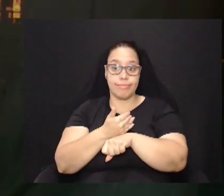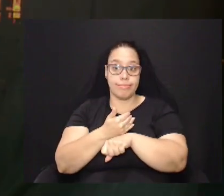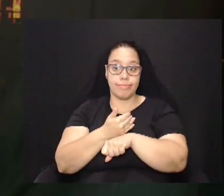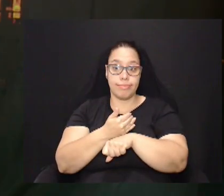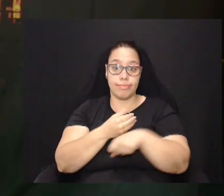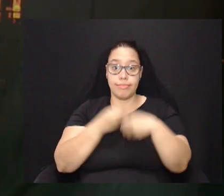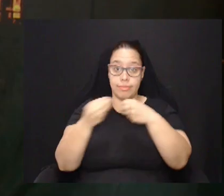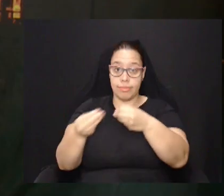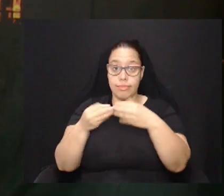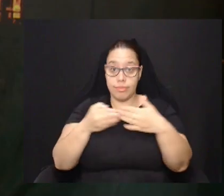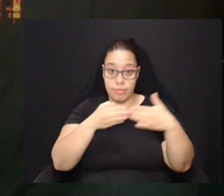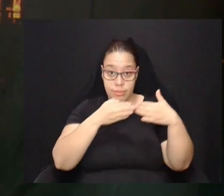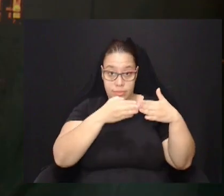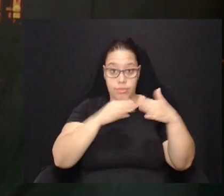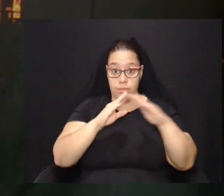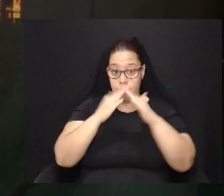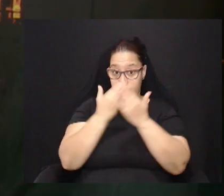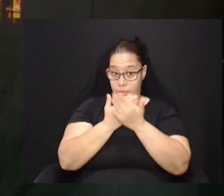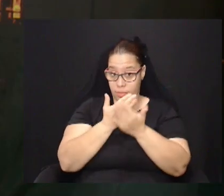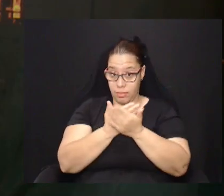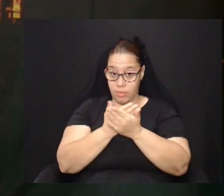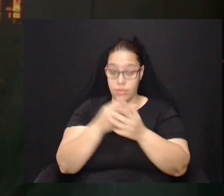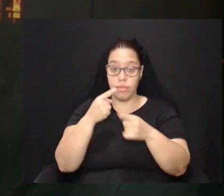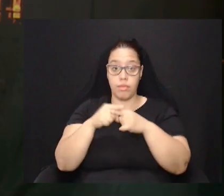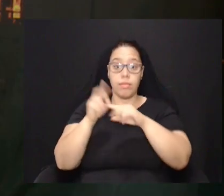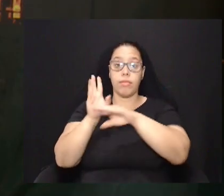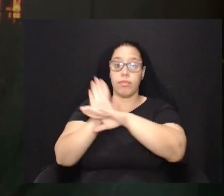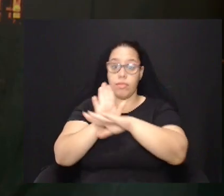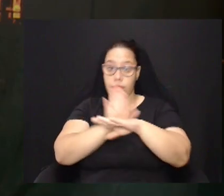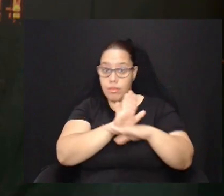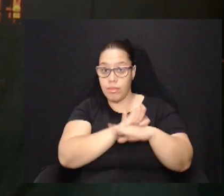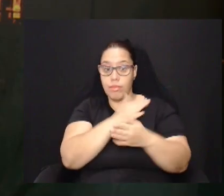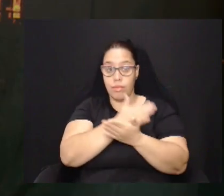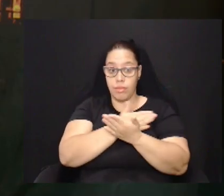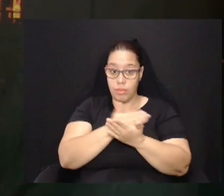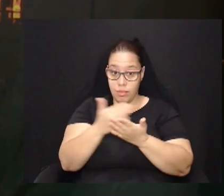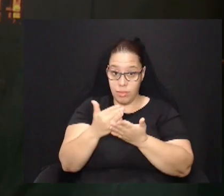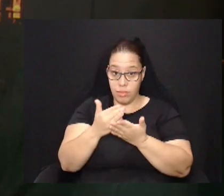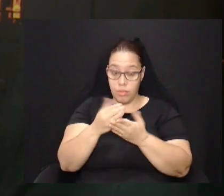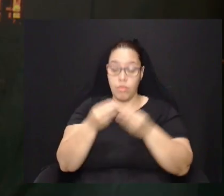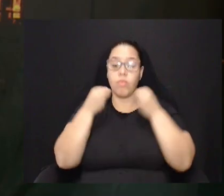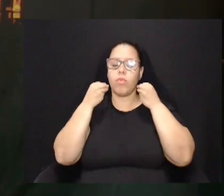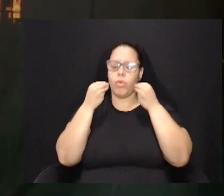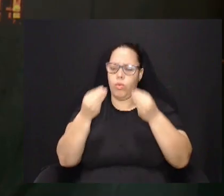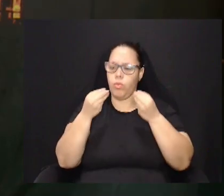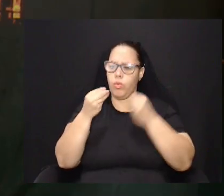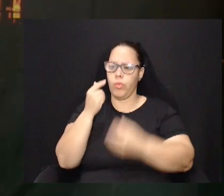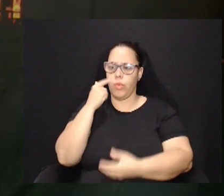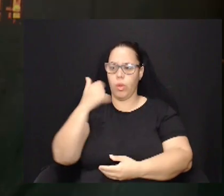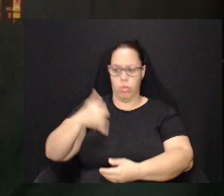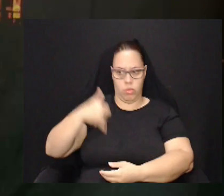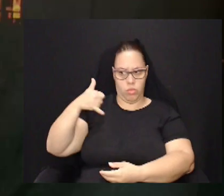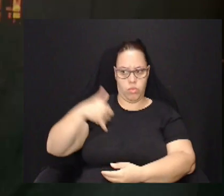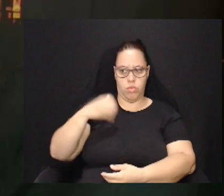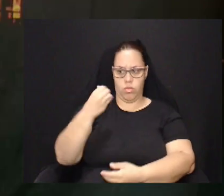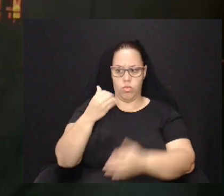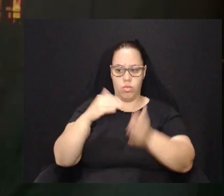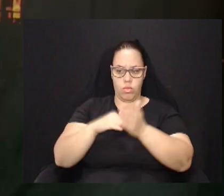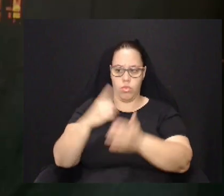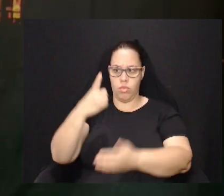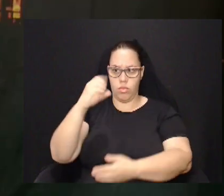pela escola, o que ajuda muita gente a começar, Como é que funciona, gente? Por idade, 6 a 10 anos entram